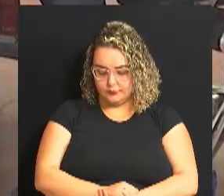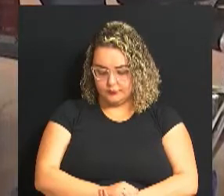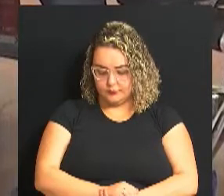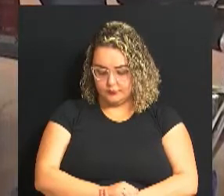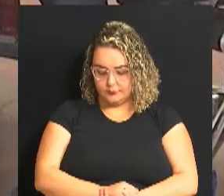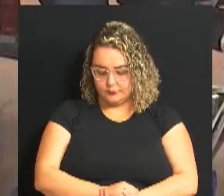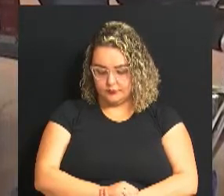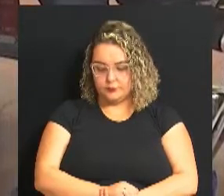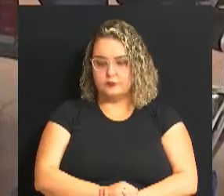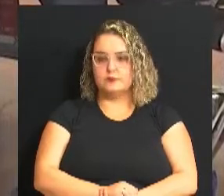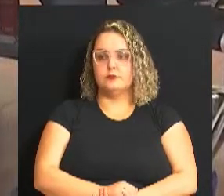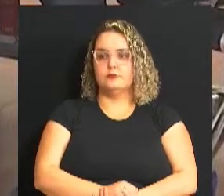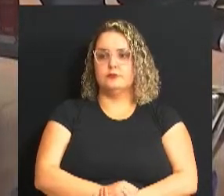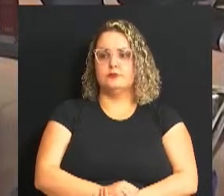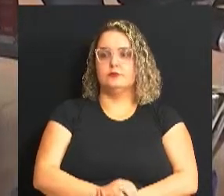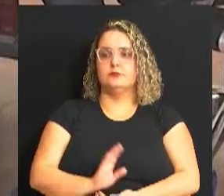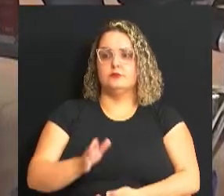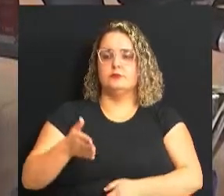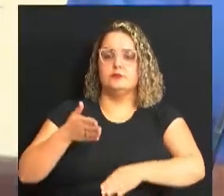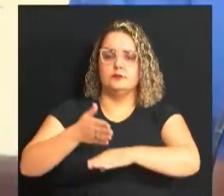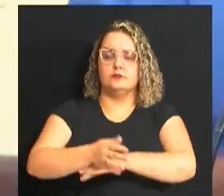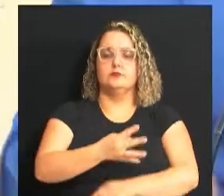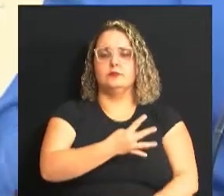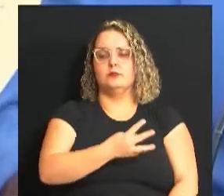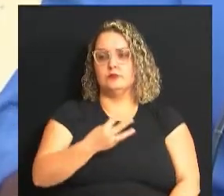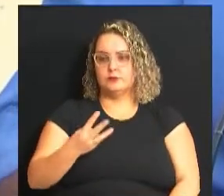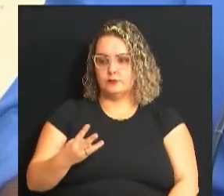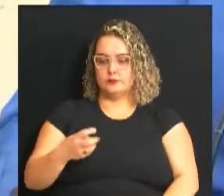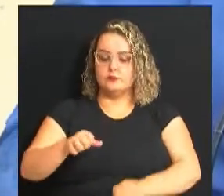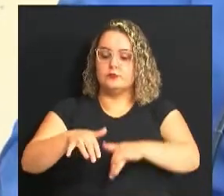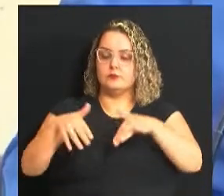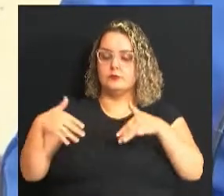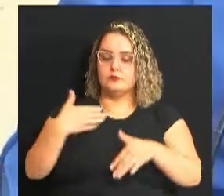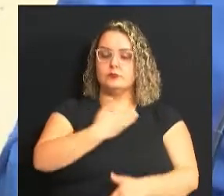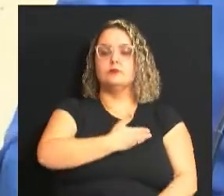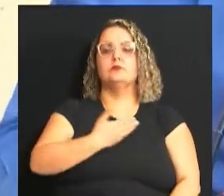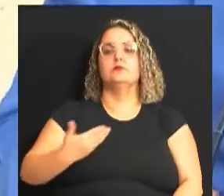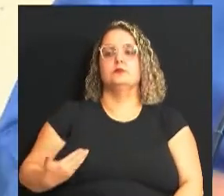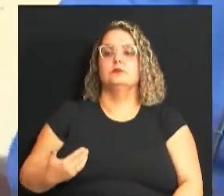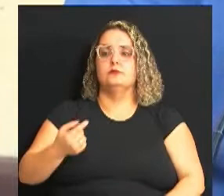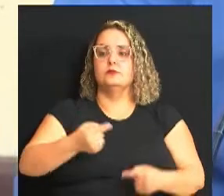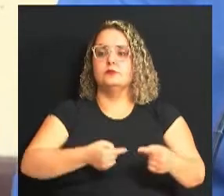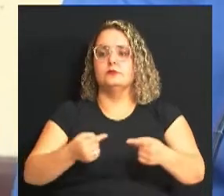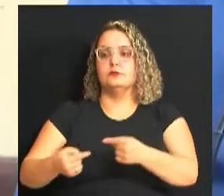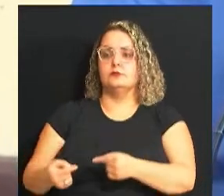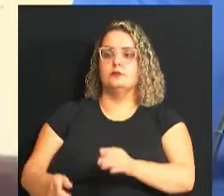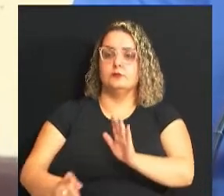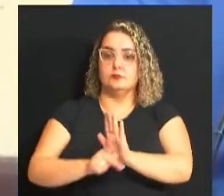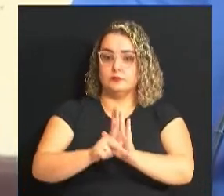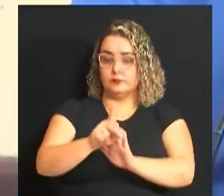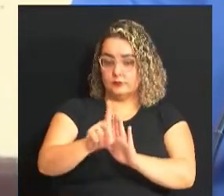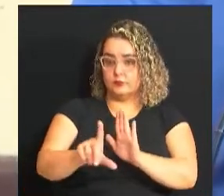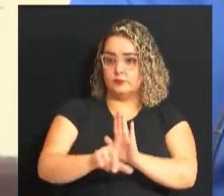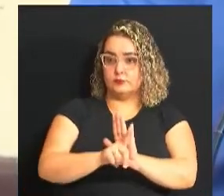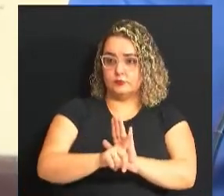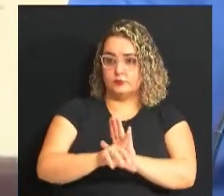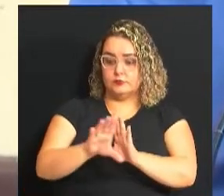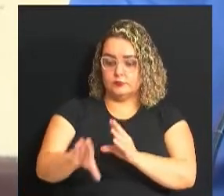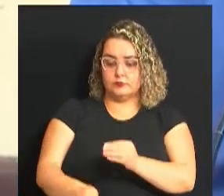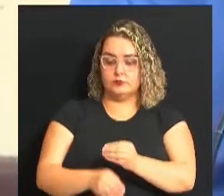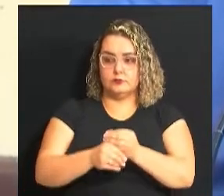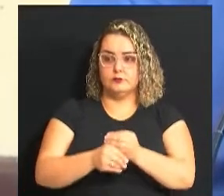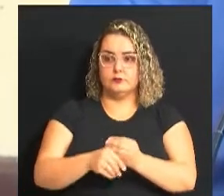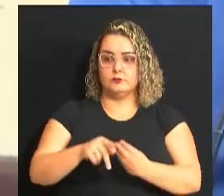Já adentrando a 43ª audiência pública, onde debateremos o projeto de lei complementar